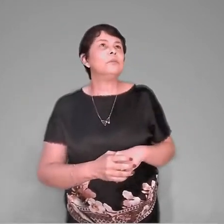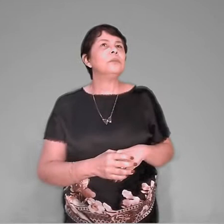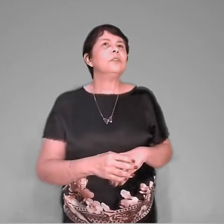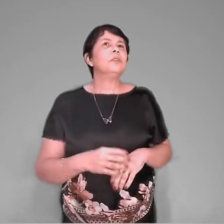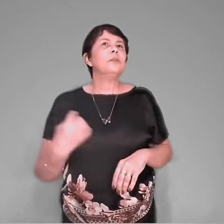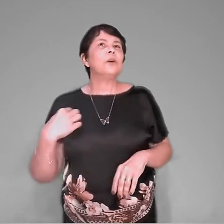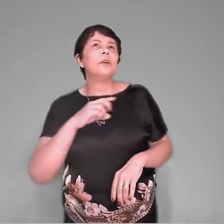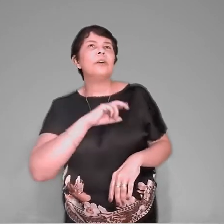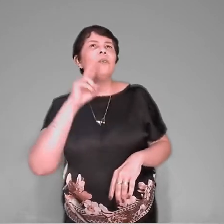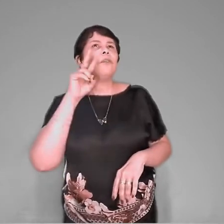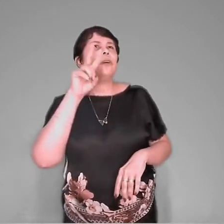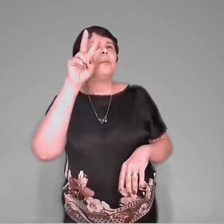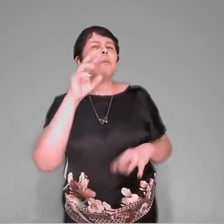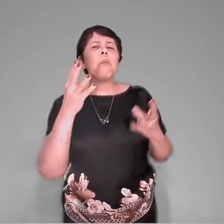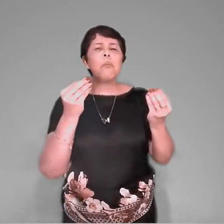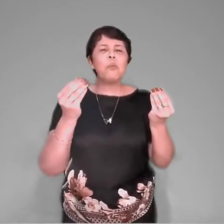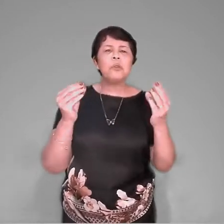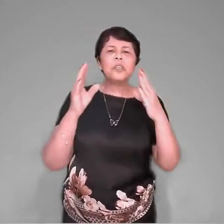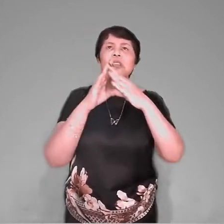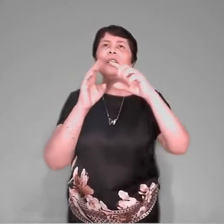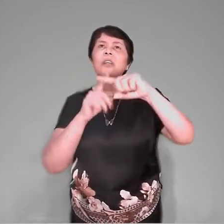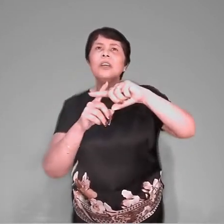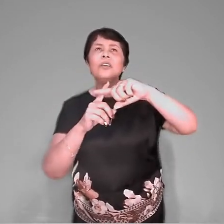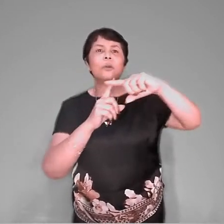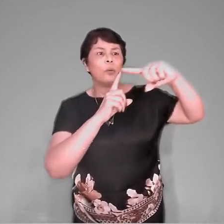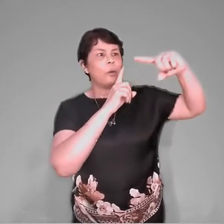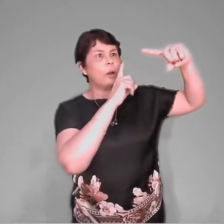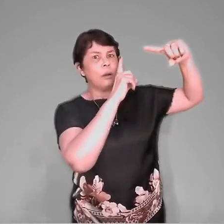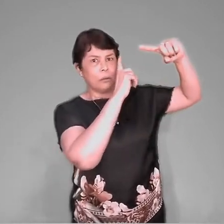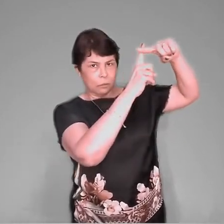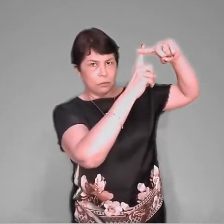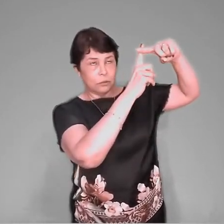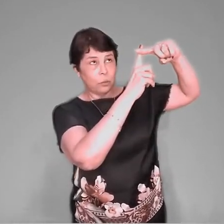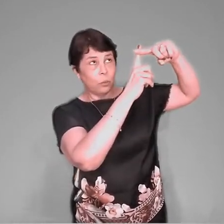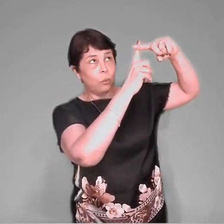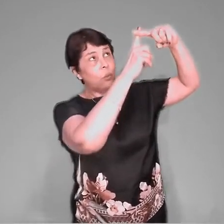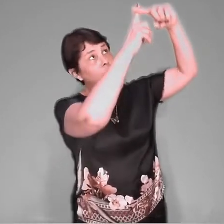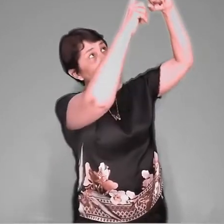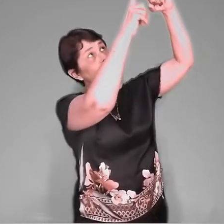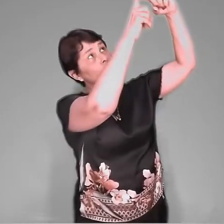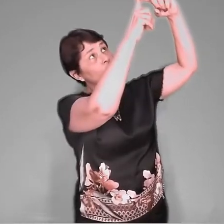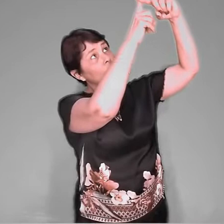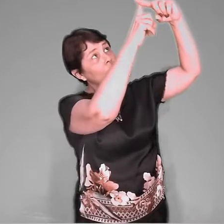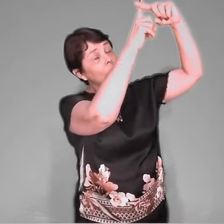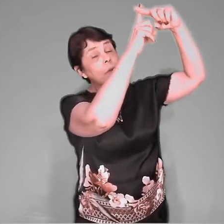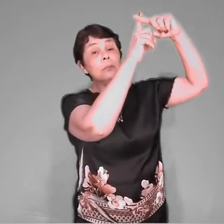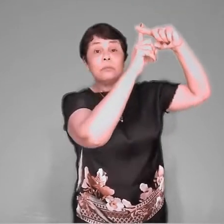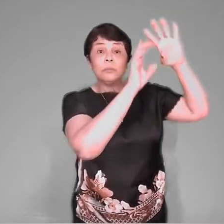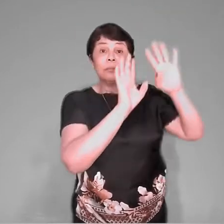para o céu, como se ali Deus estivesse presente. Os protestantes têm uma visão diferente de templo, de